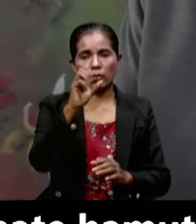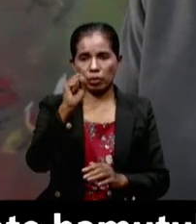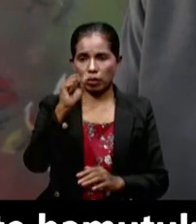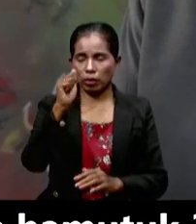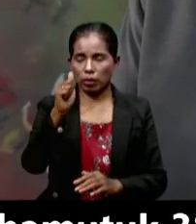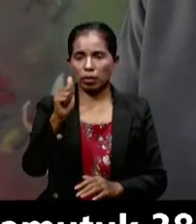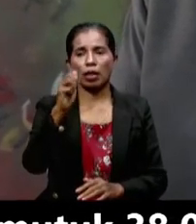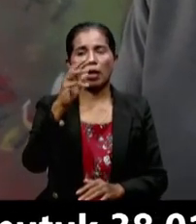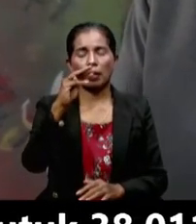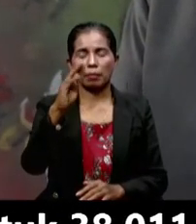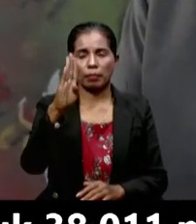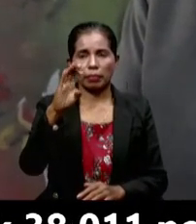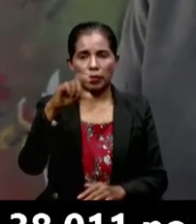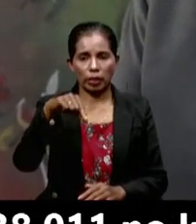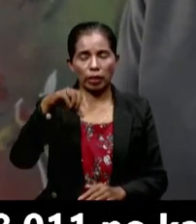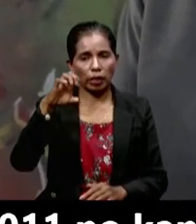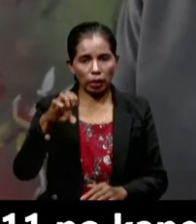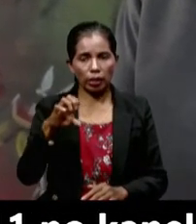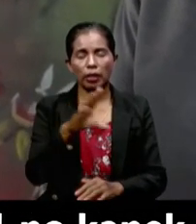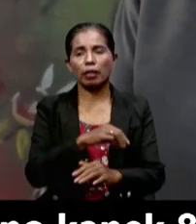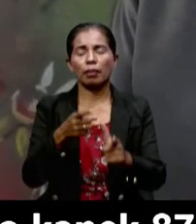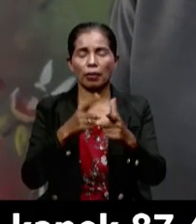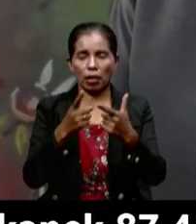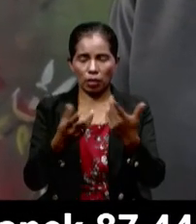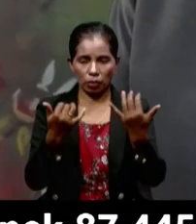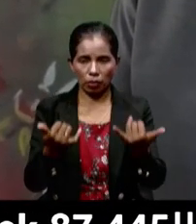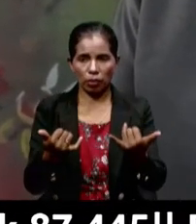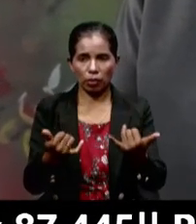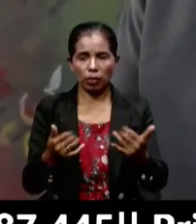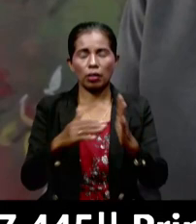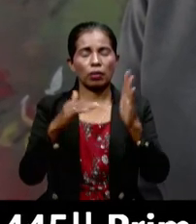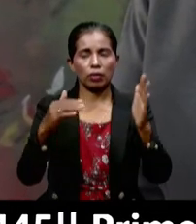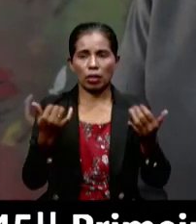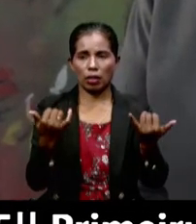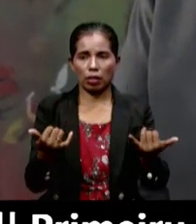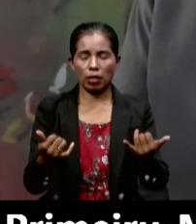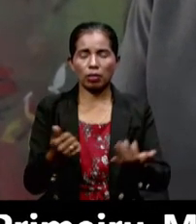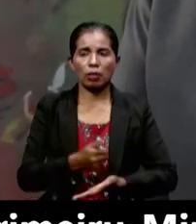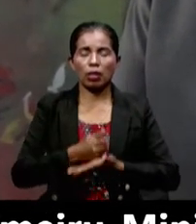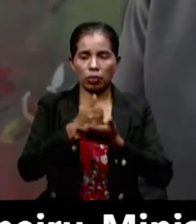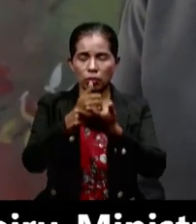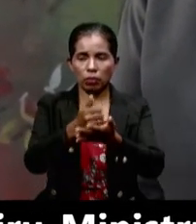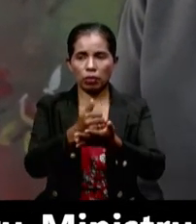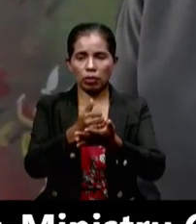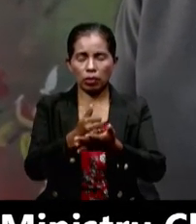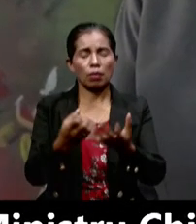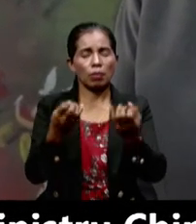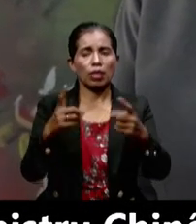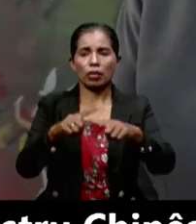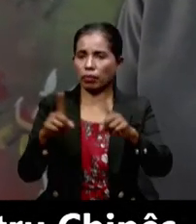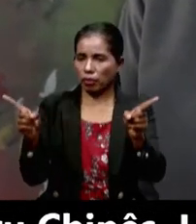de muitas décadas de luta. Aqui encontraram asilo, apoio, muitos timorenses